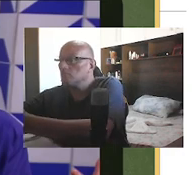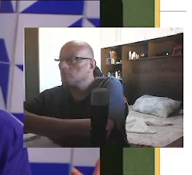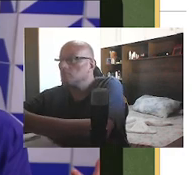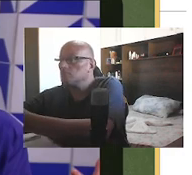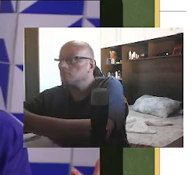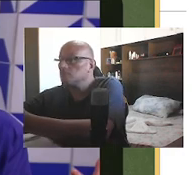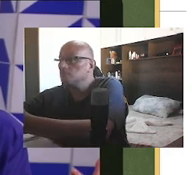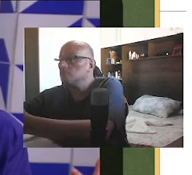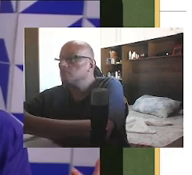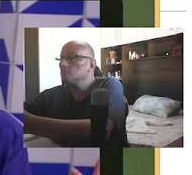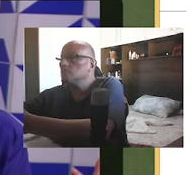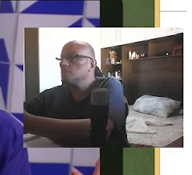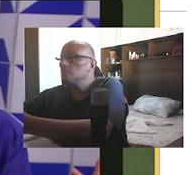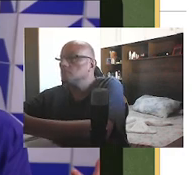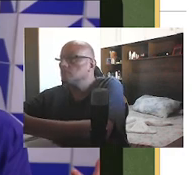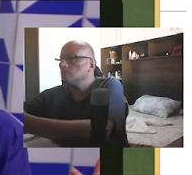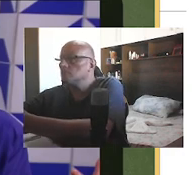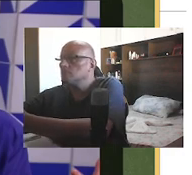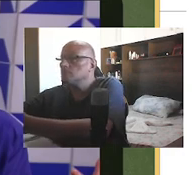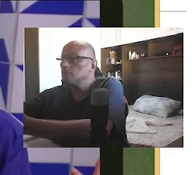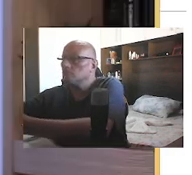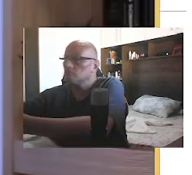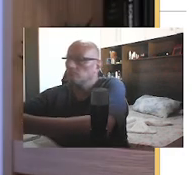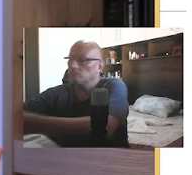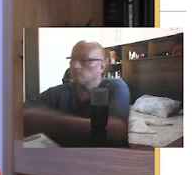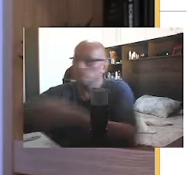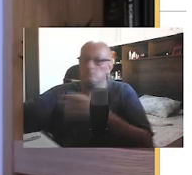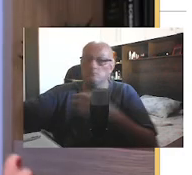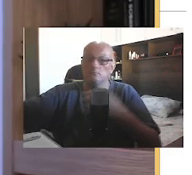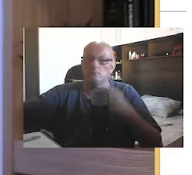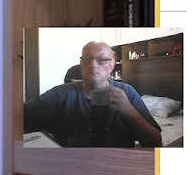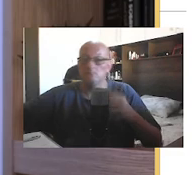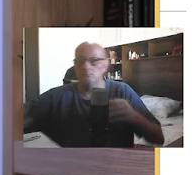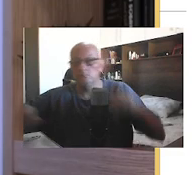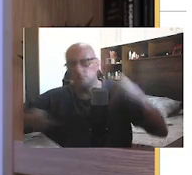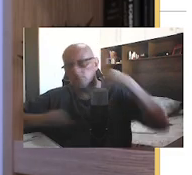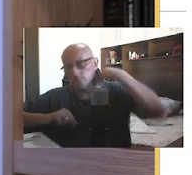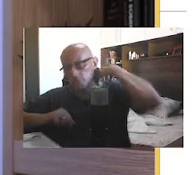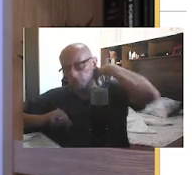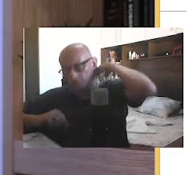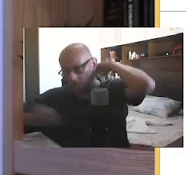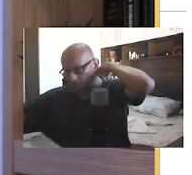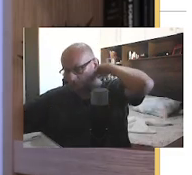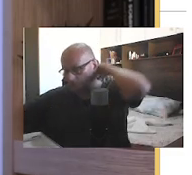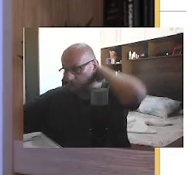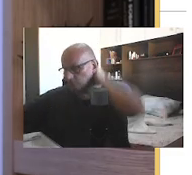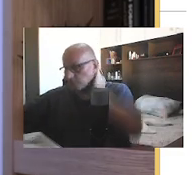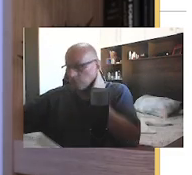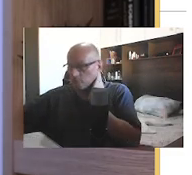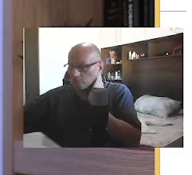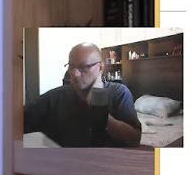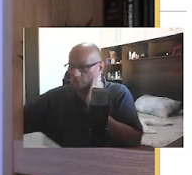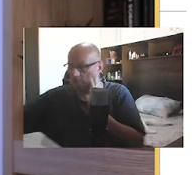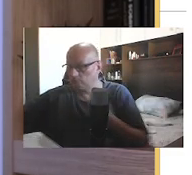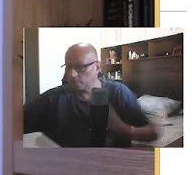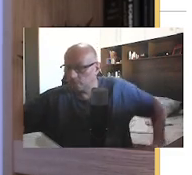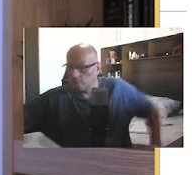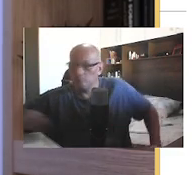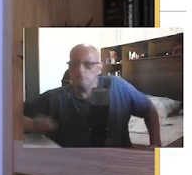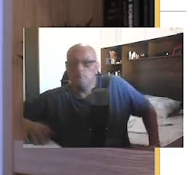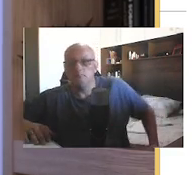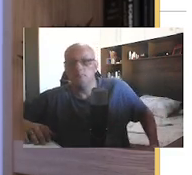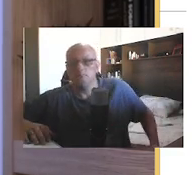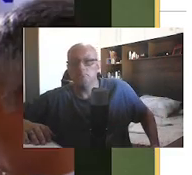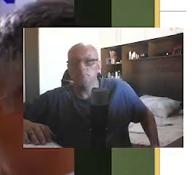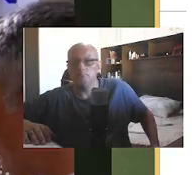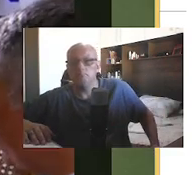meu pai. Muito obrigado, meu pai. Let's watch the entire clip. Pay attention to the reductions and